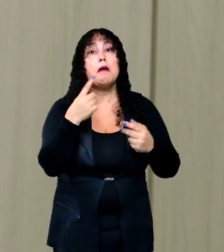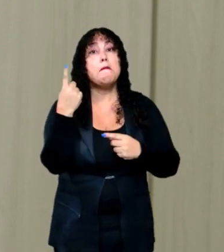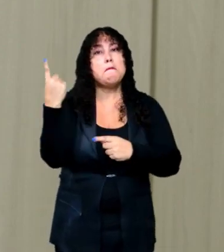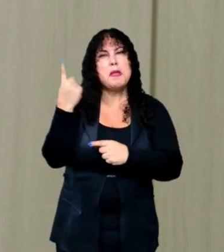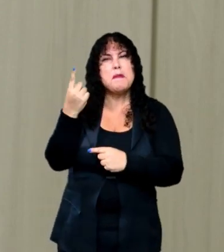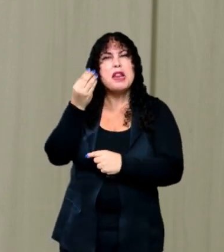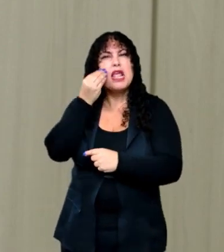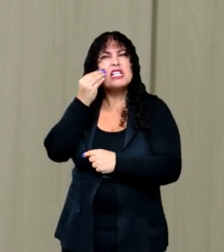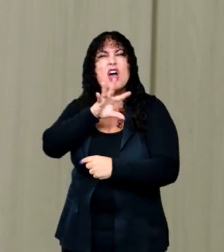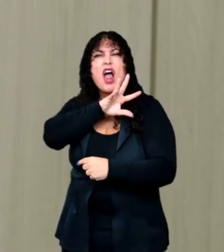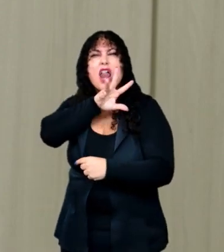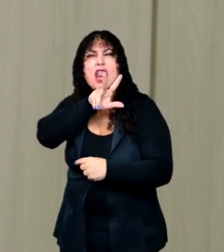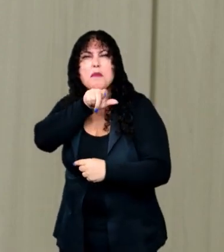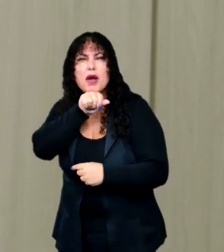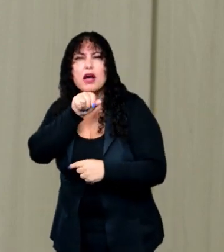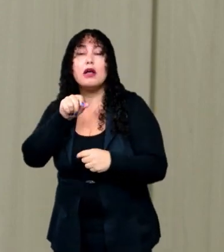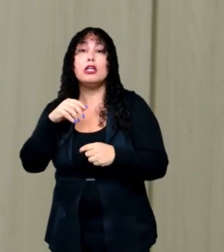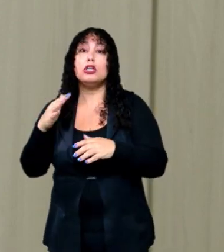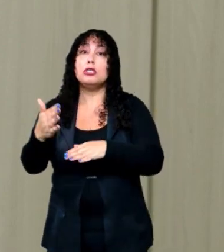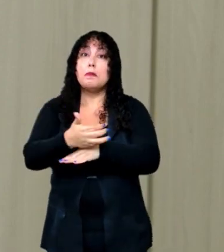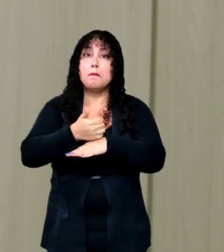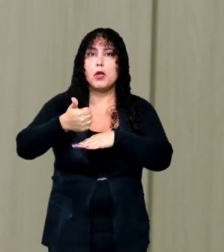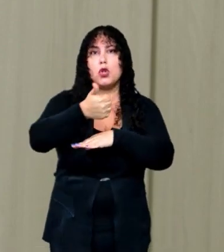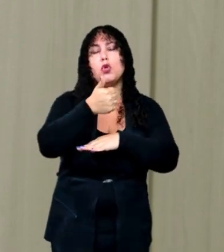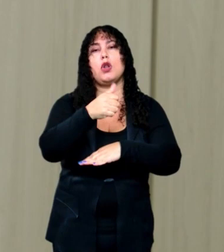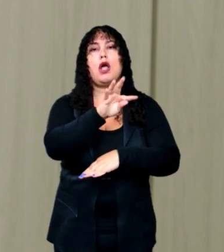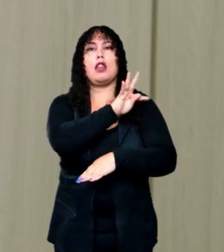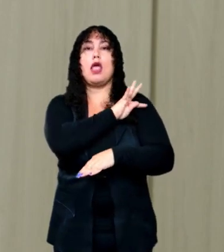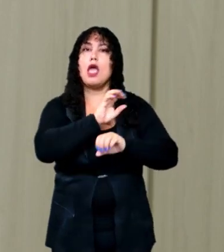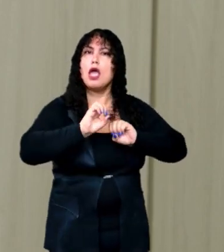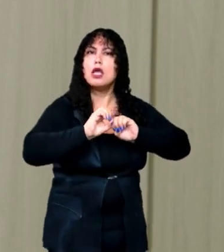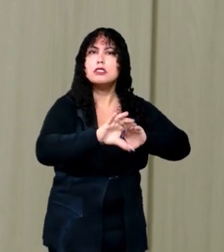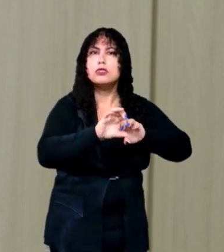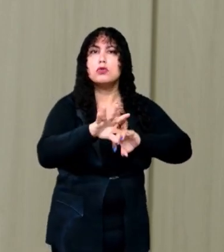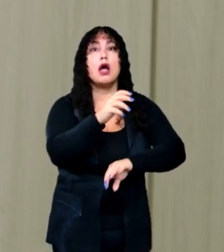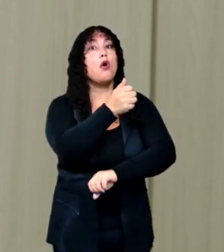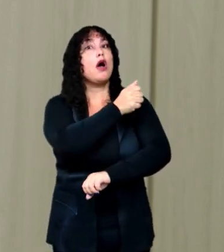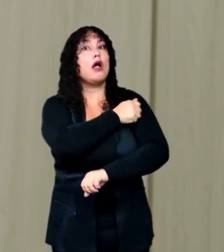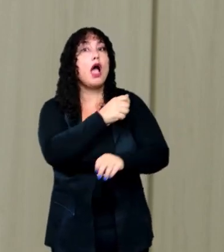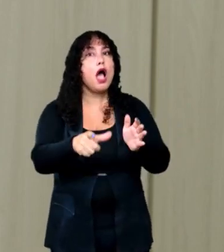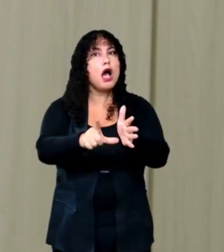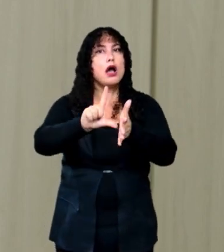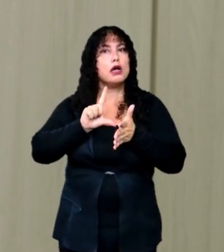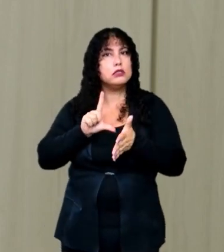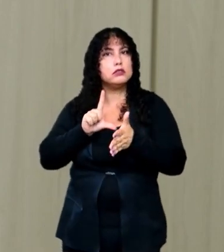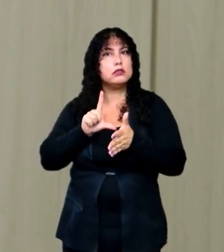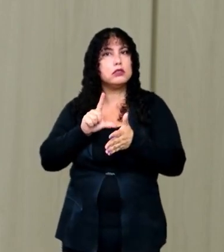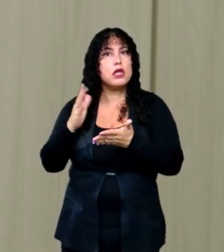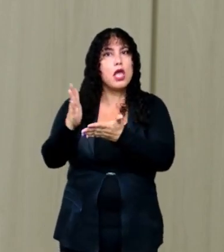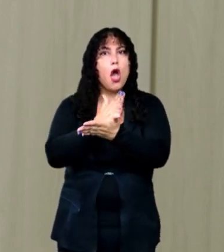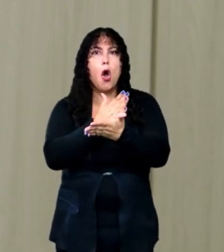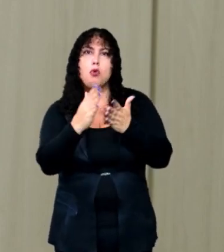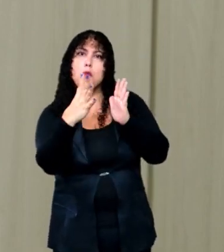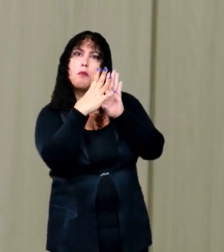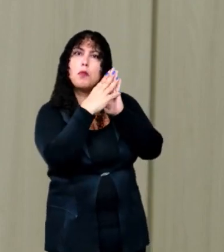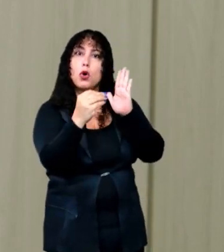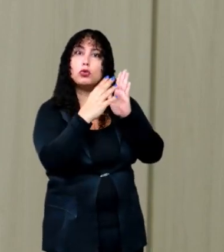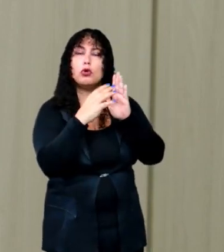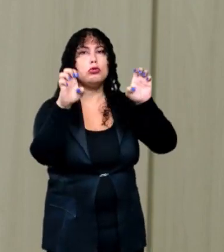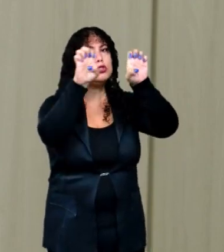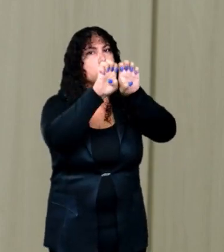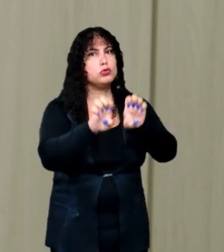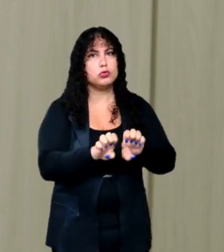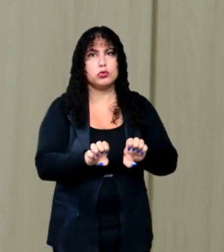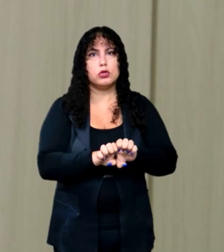animal. Quando a gente fala do refinamento da técnica, é eu ensinar esse estudante antes, em algum modelo, em alguma